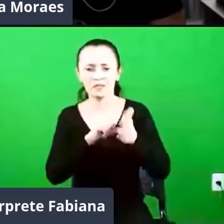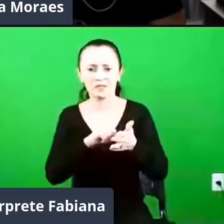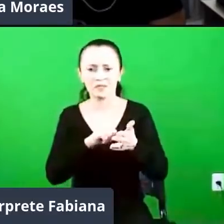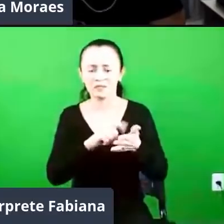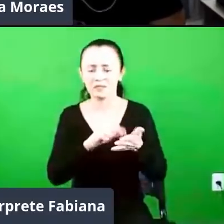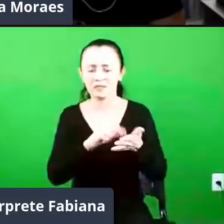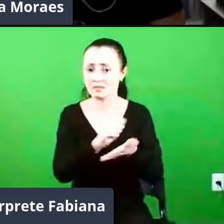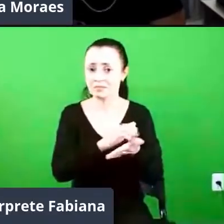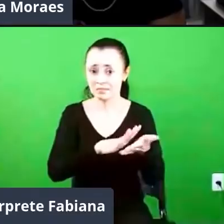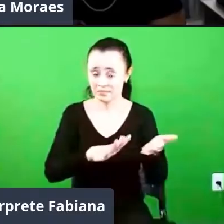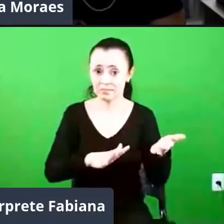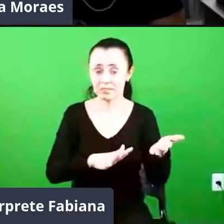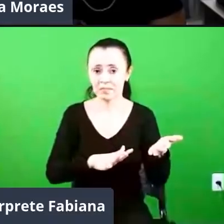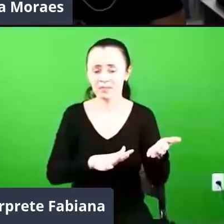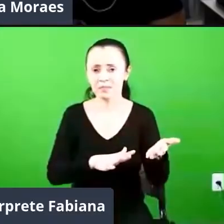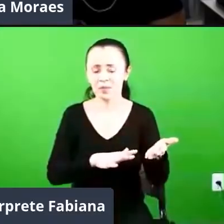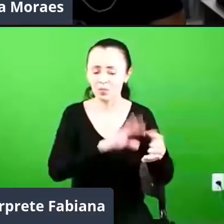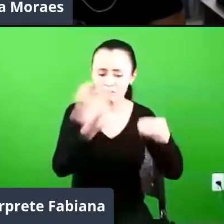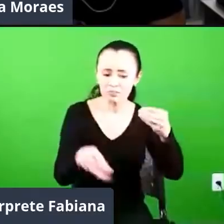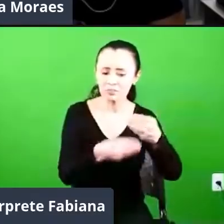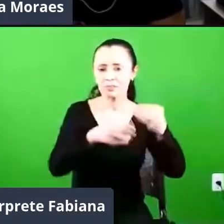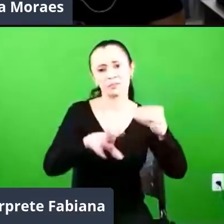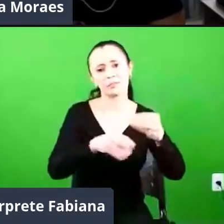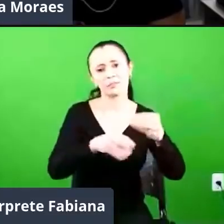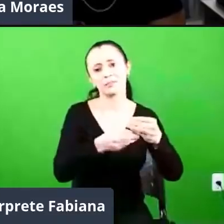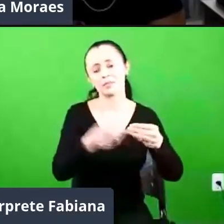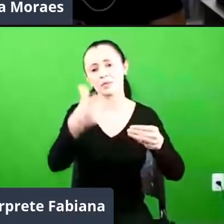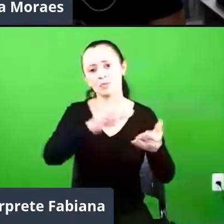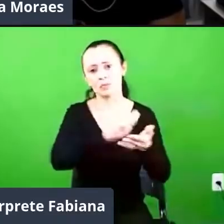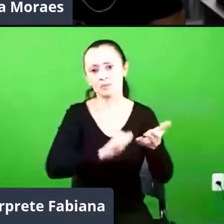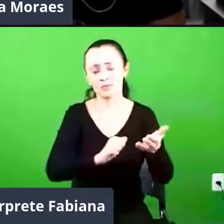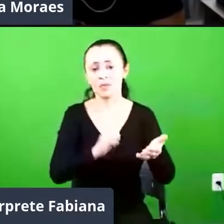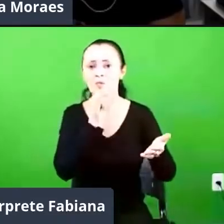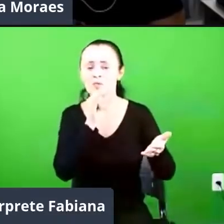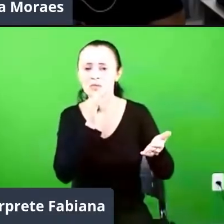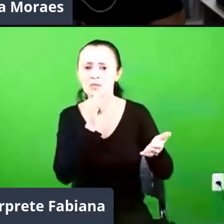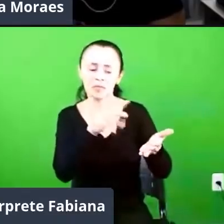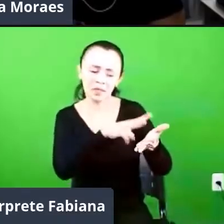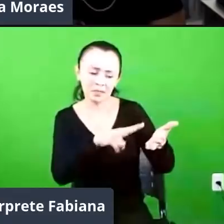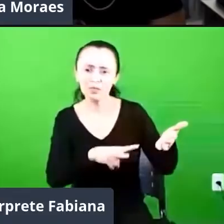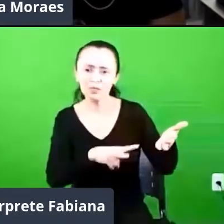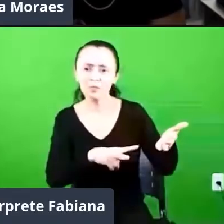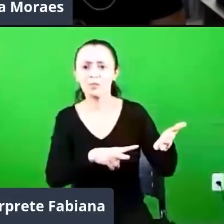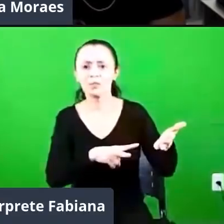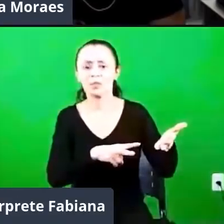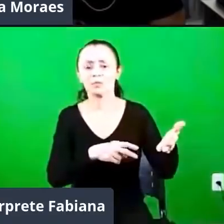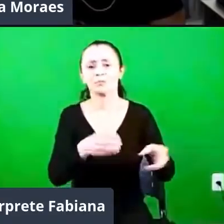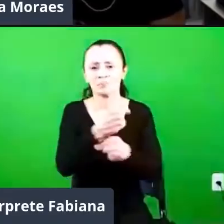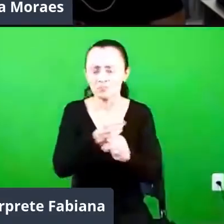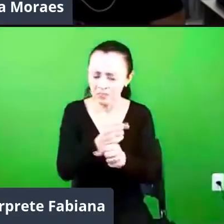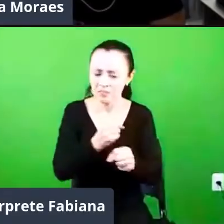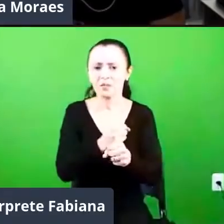passado atividades extra. Uma atividade de leitura, uma atividade de adição, de subtração,